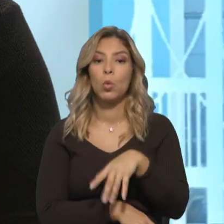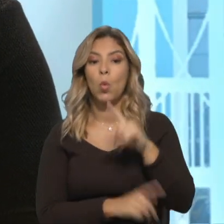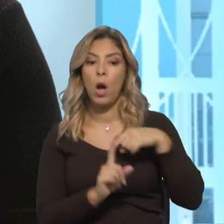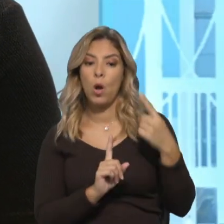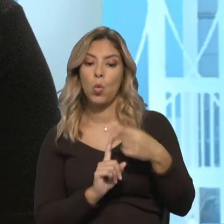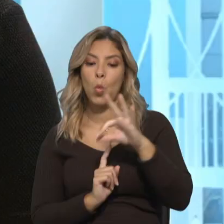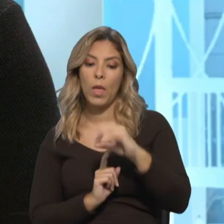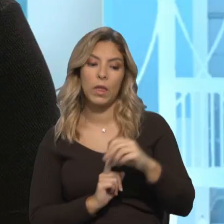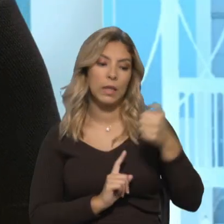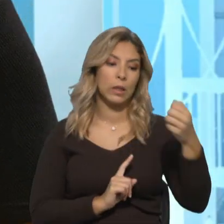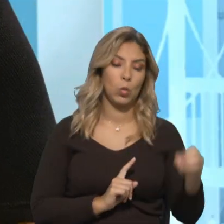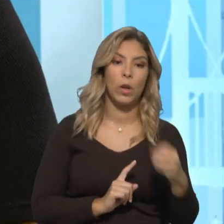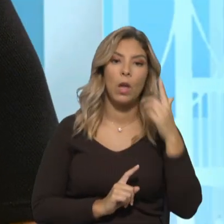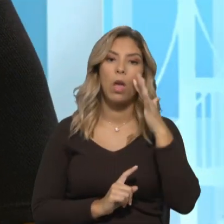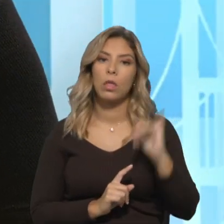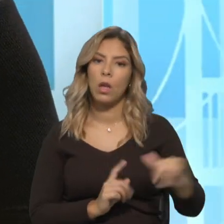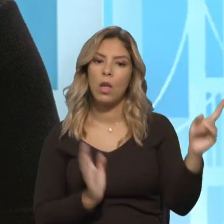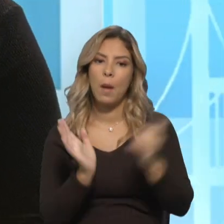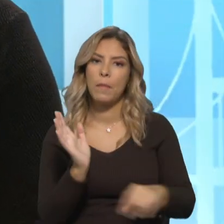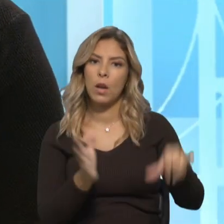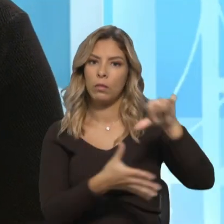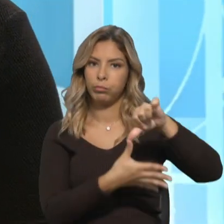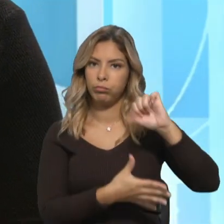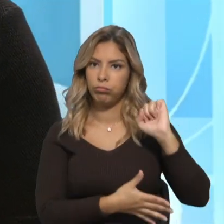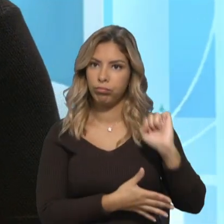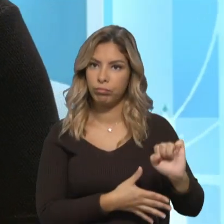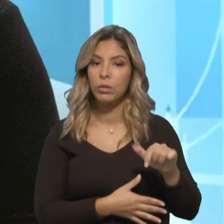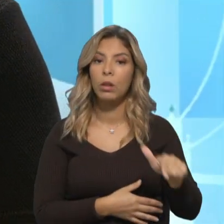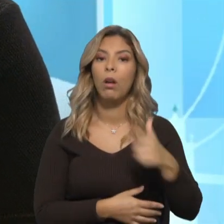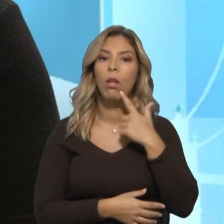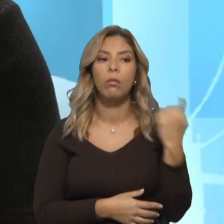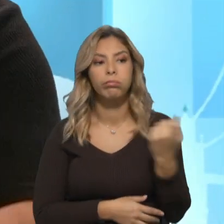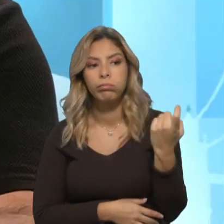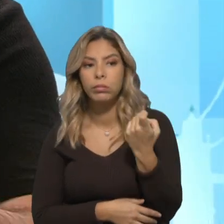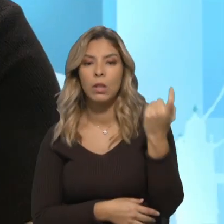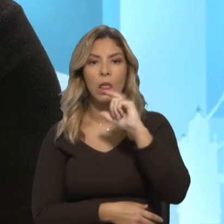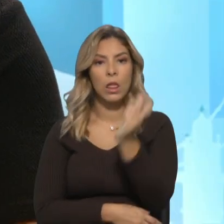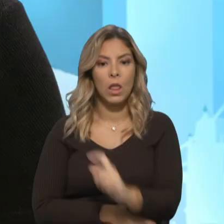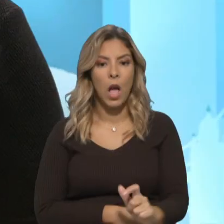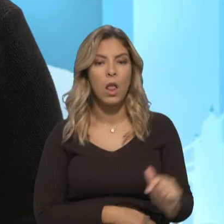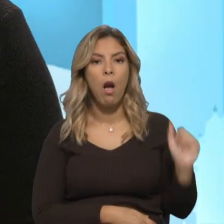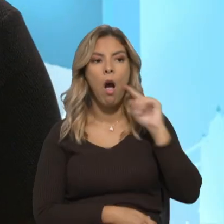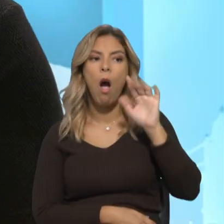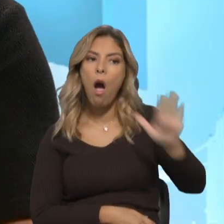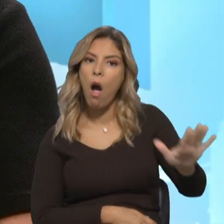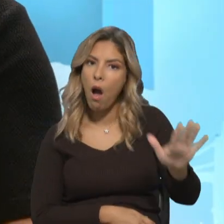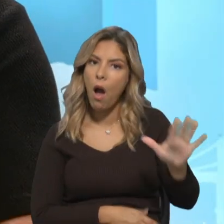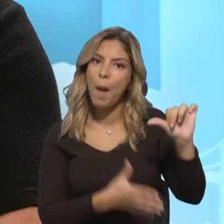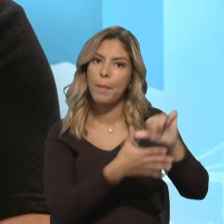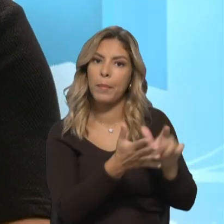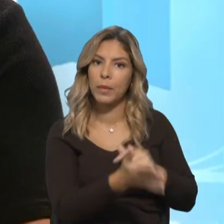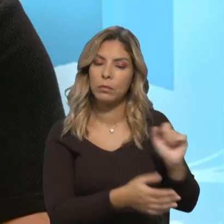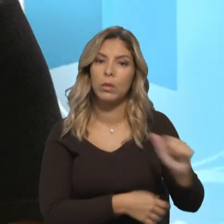Latina procurar apoio financeiro e vocações entre os imigrantes italianos em vários países da América Latina, sobretudo